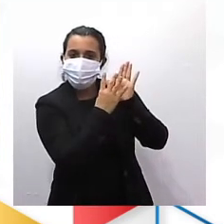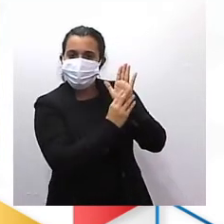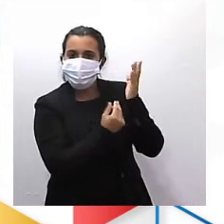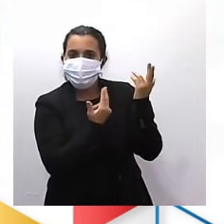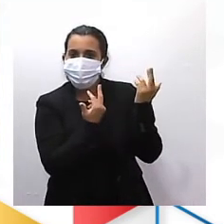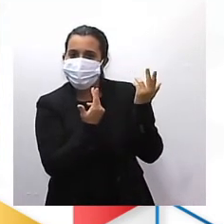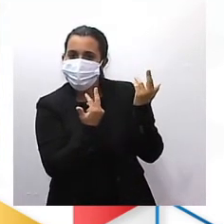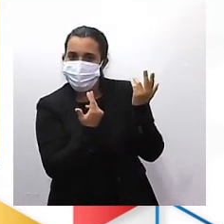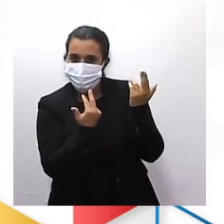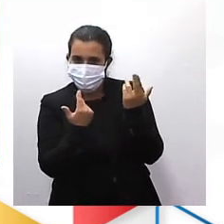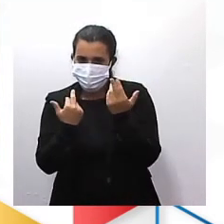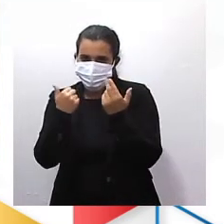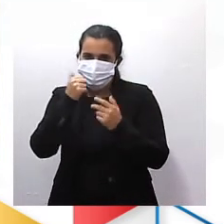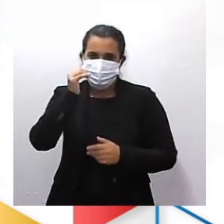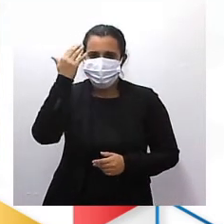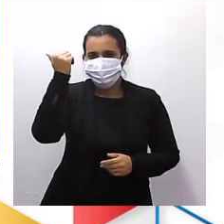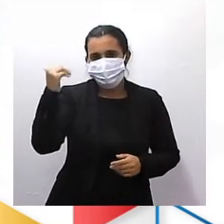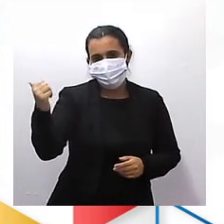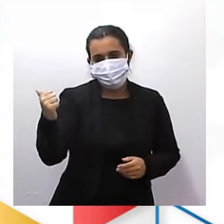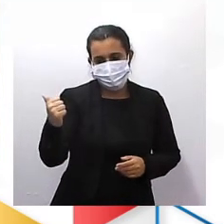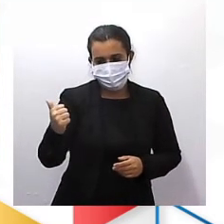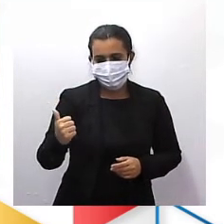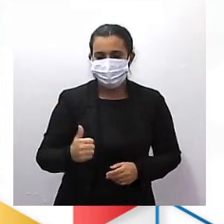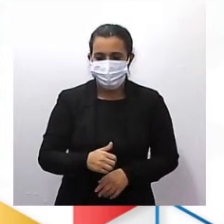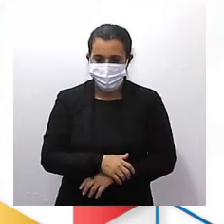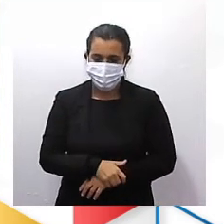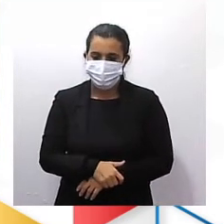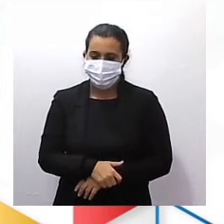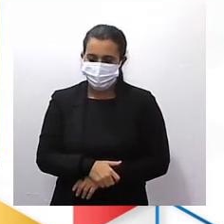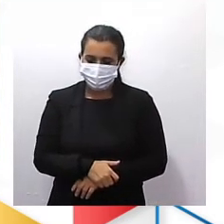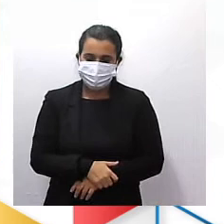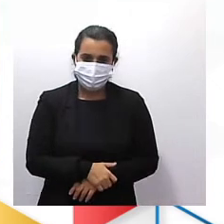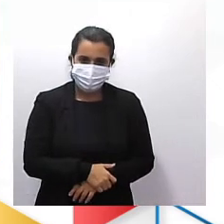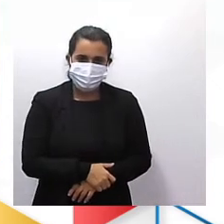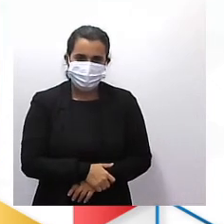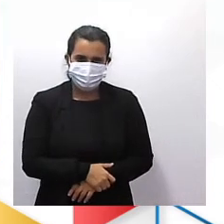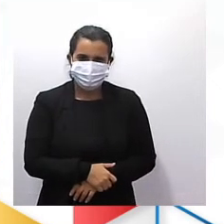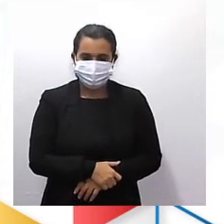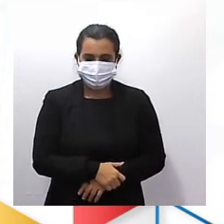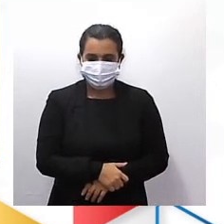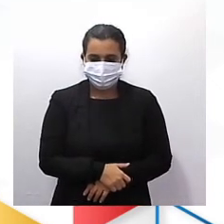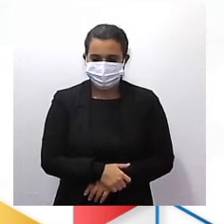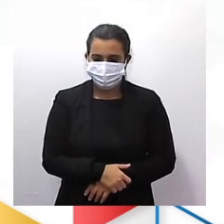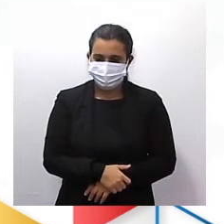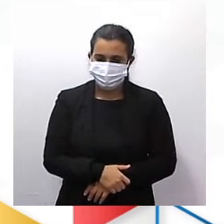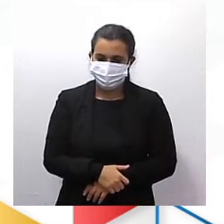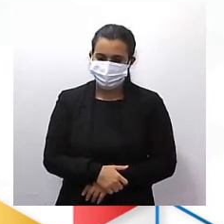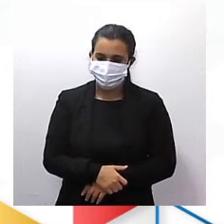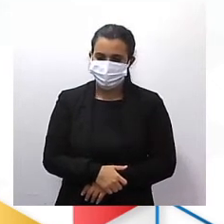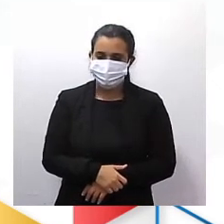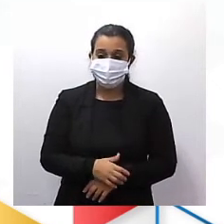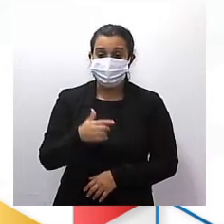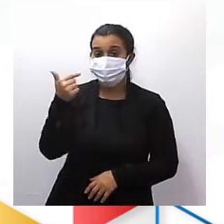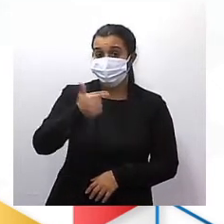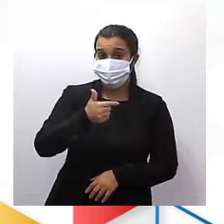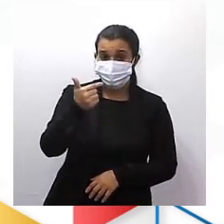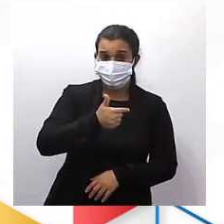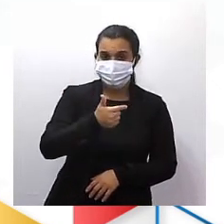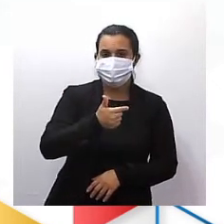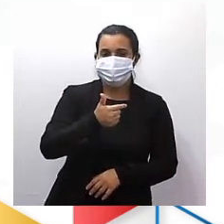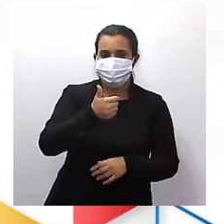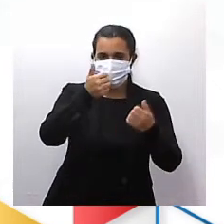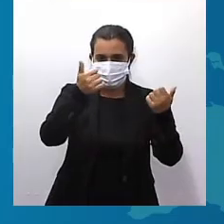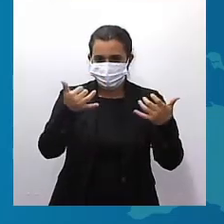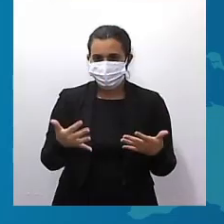de mulheres famosas fazendo referência a esse contexto, ok? Second point, próximo ponto, a